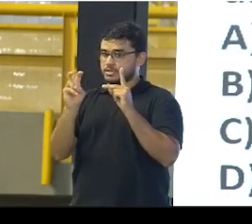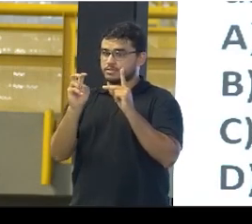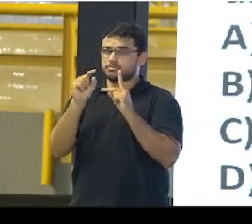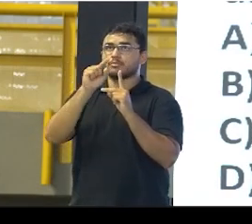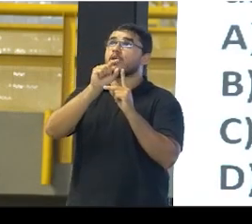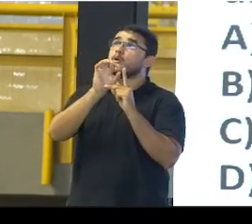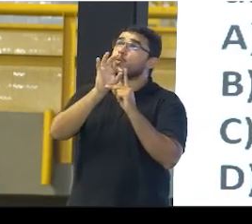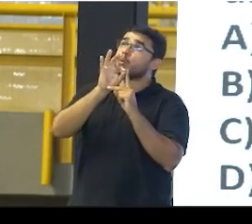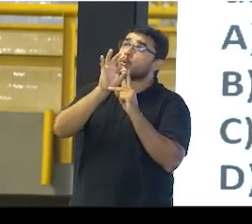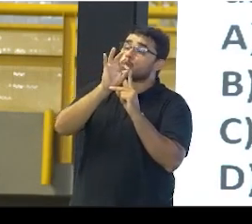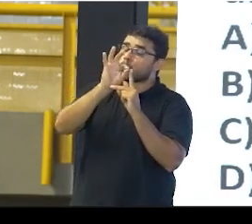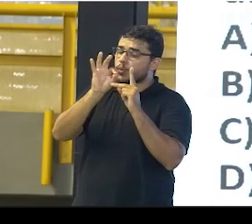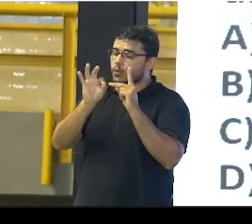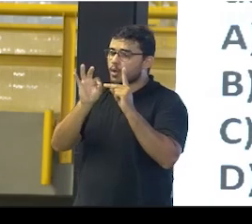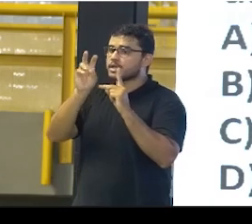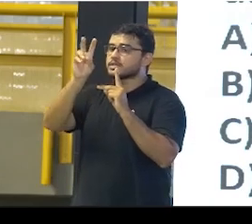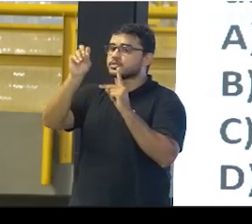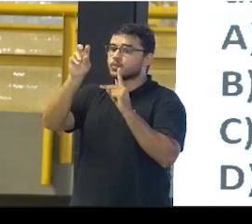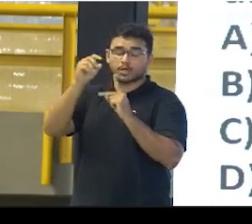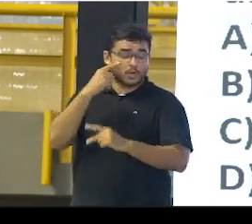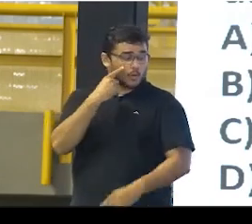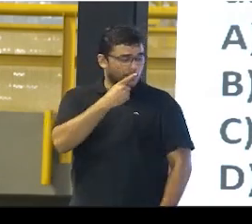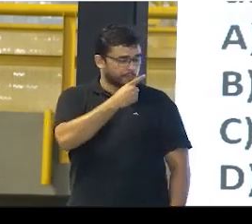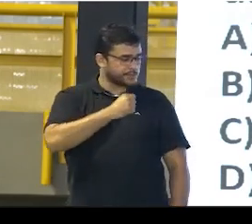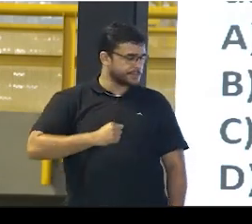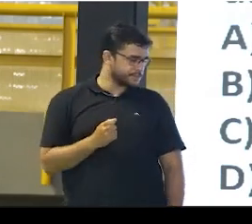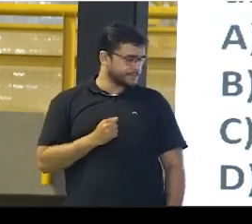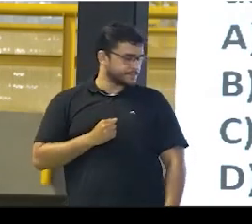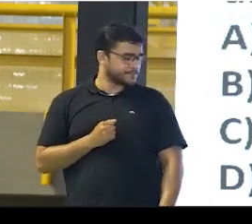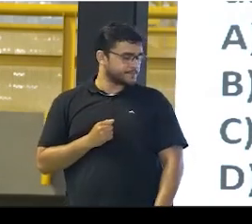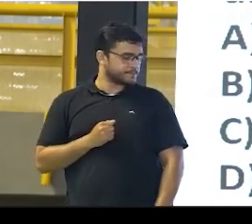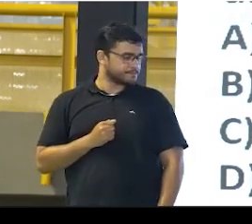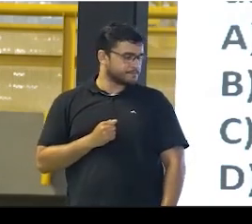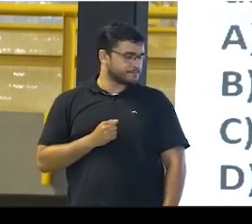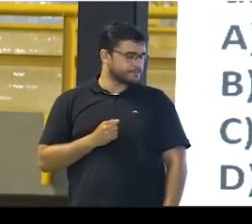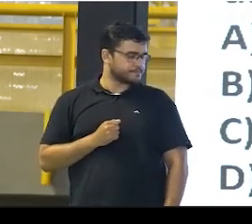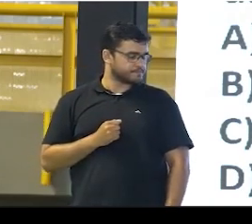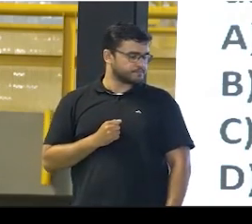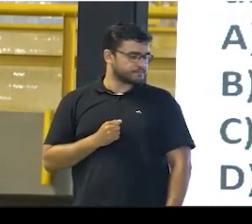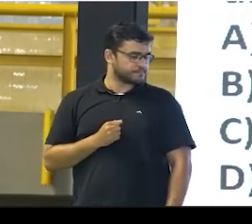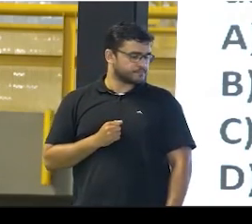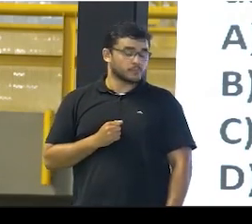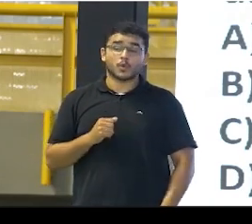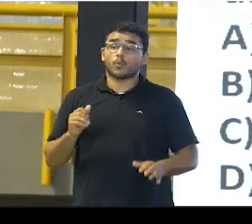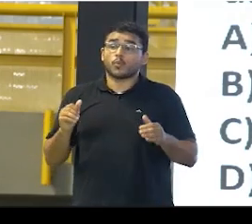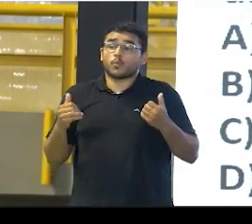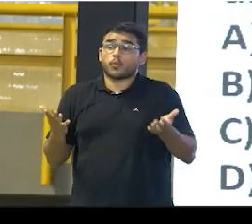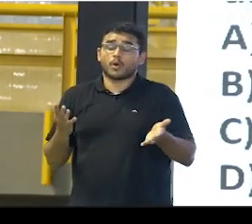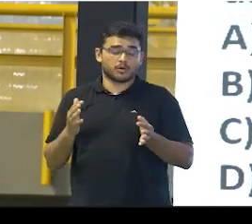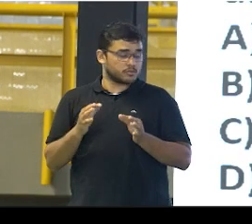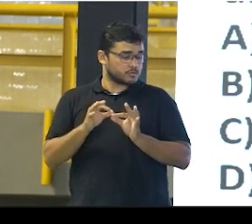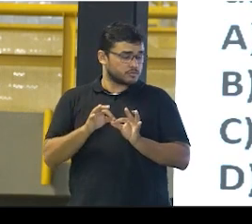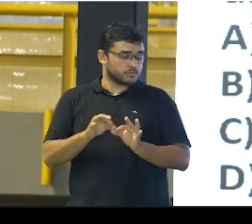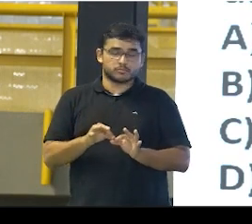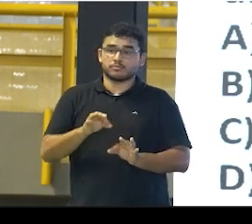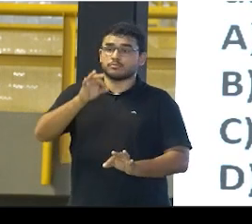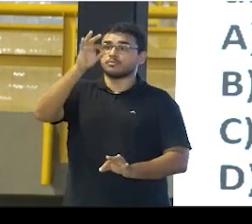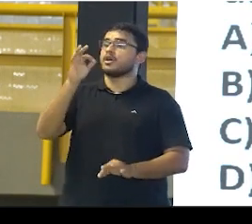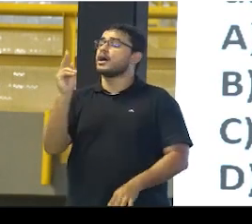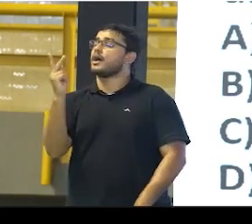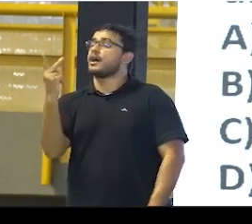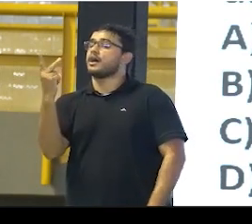está separado do ângulo e a hipotenusa. Então, se você pegar, por exemplo, se